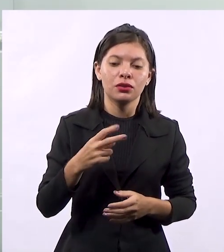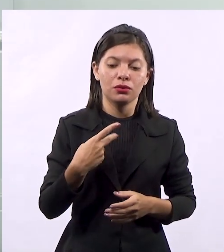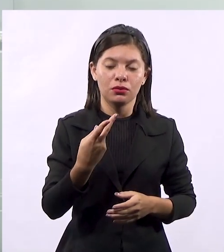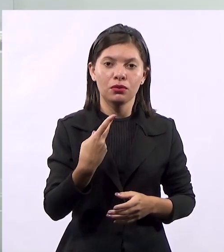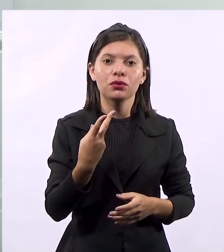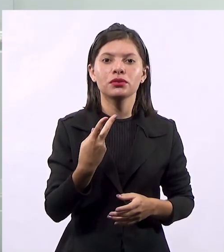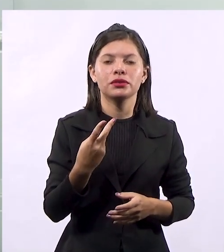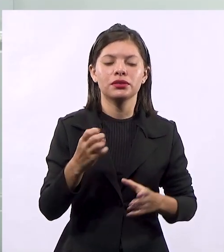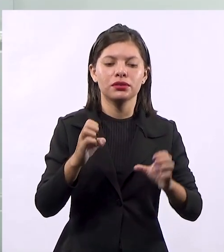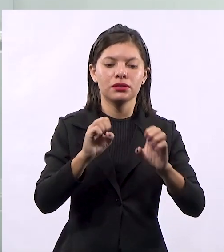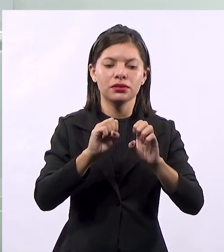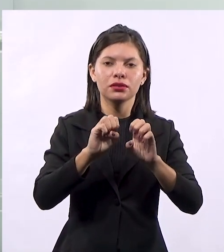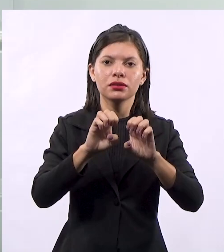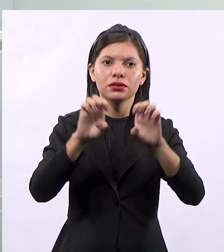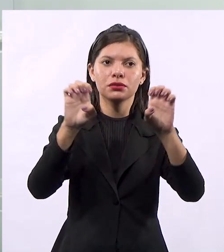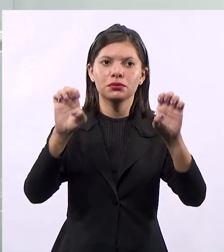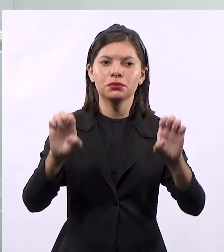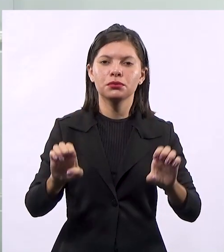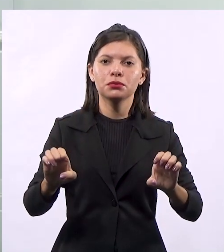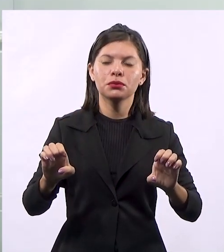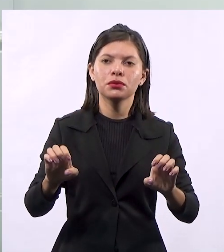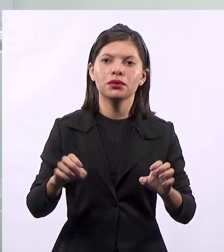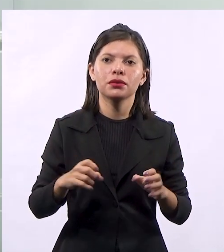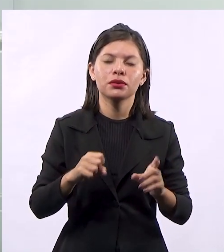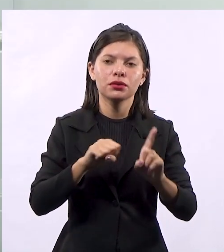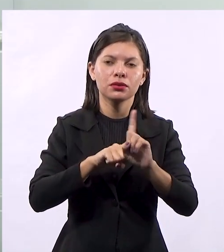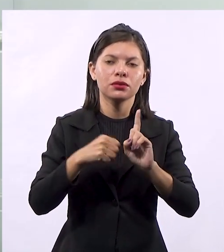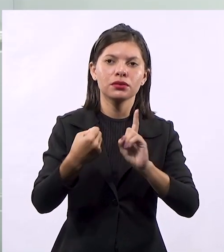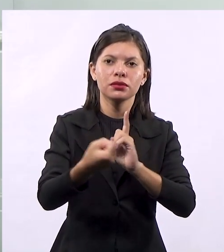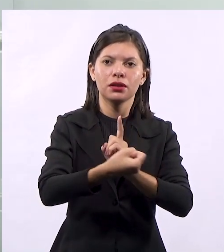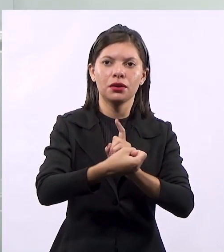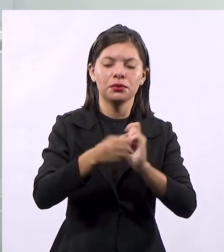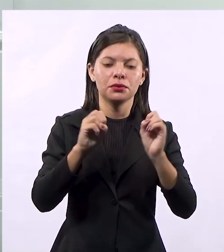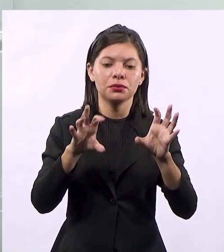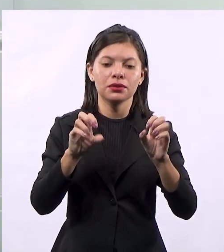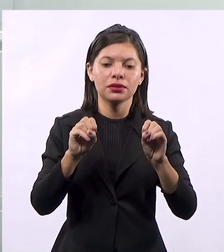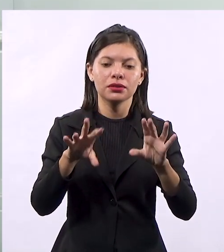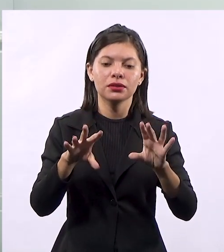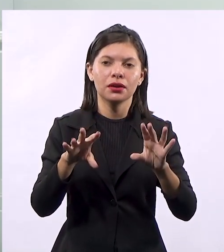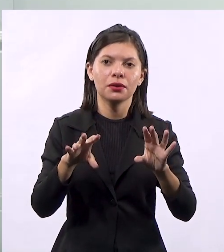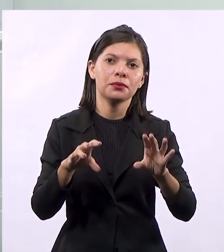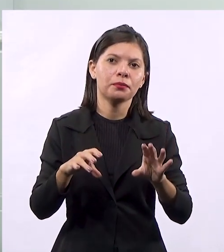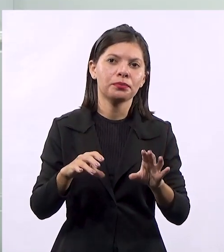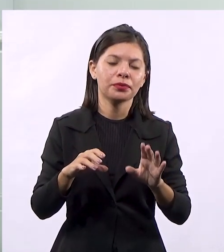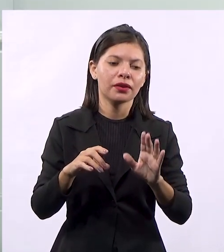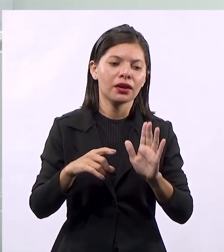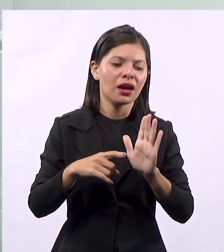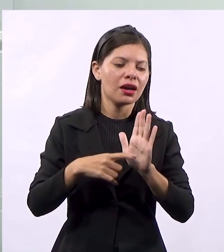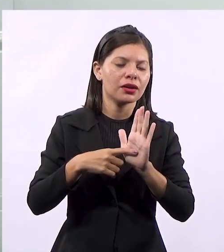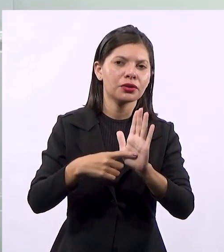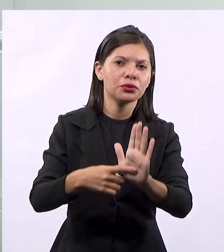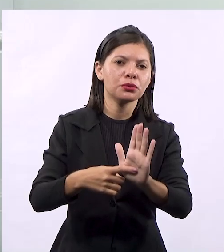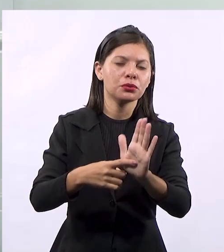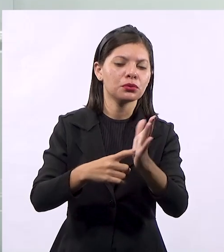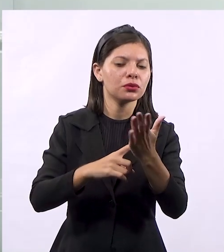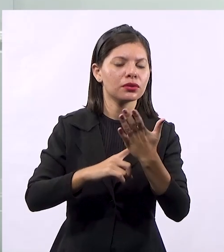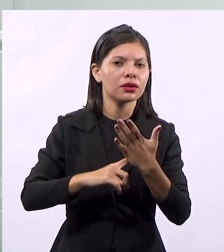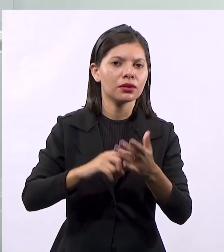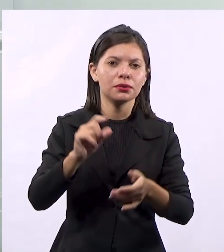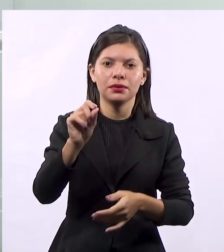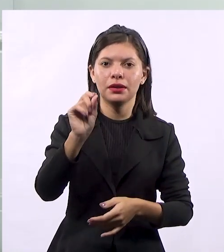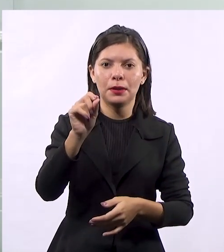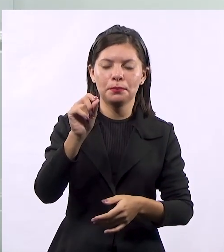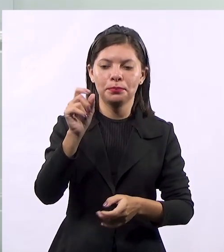título da educação dentro da Constituição Federal? Esse princípio significa que a nossa estrutura